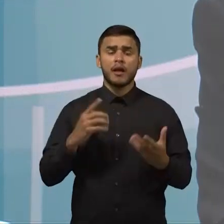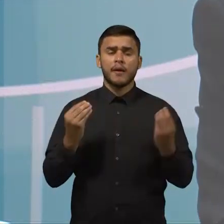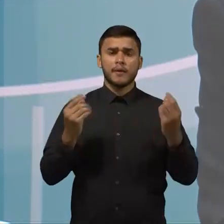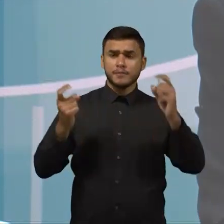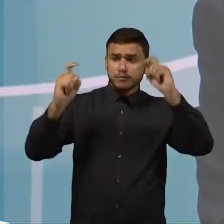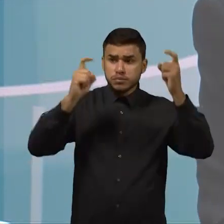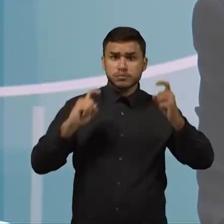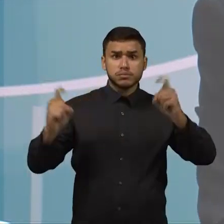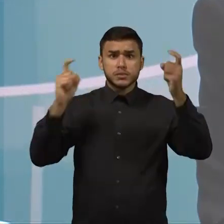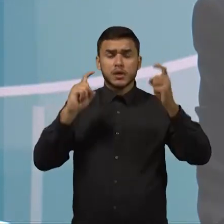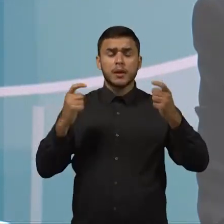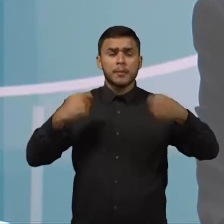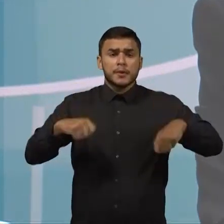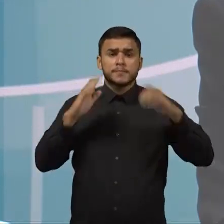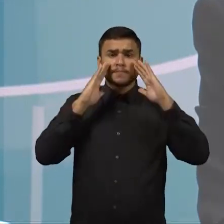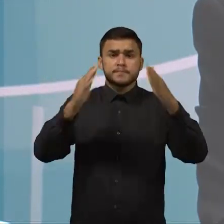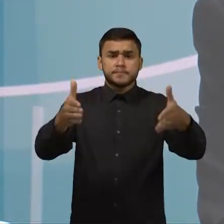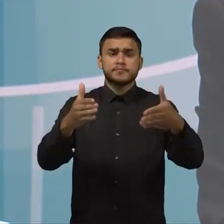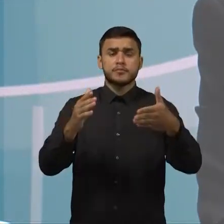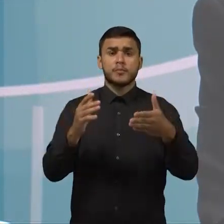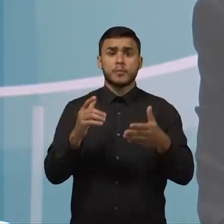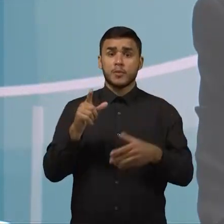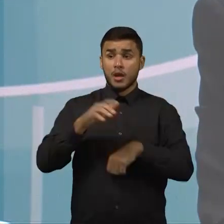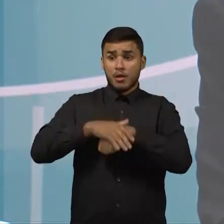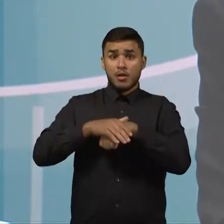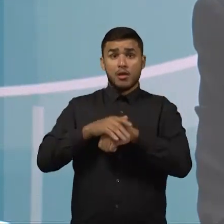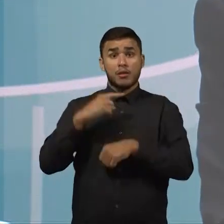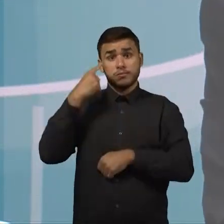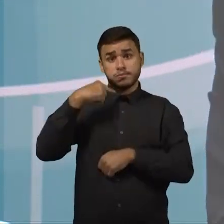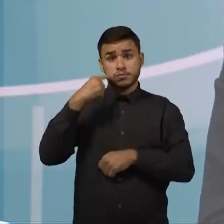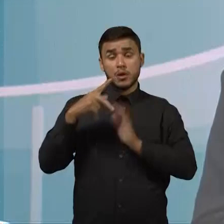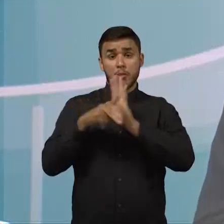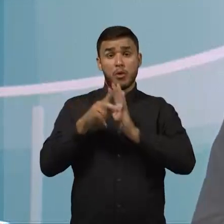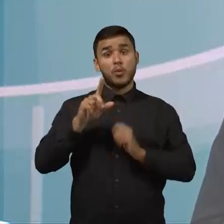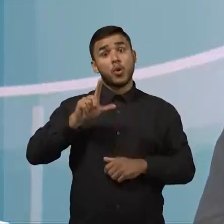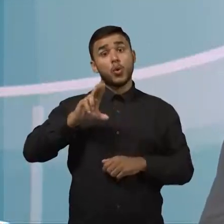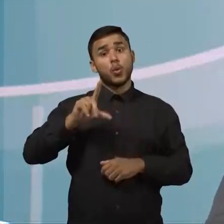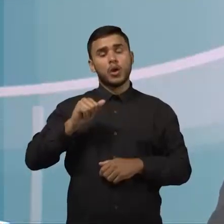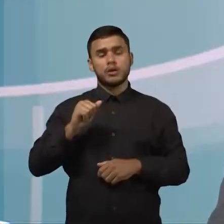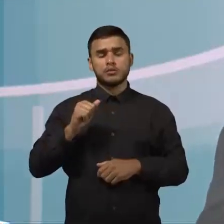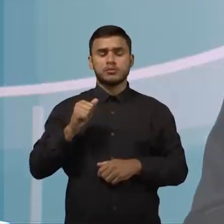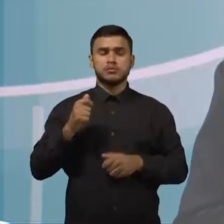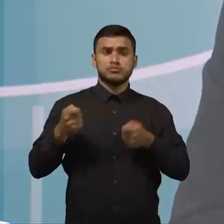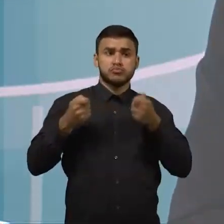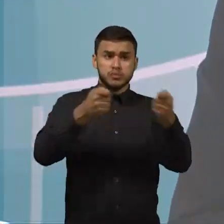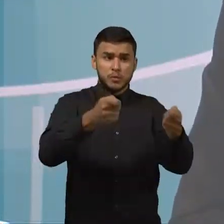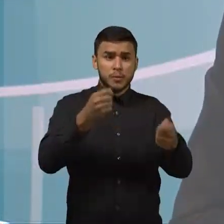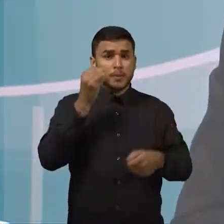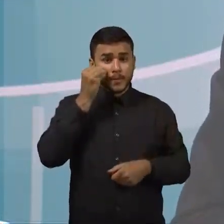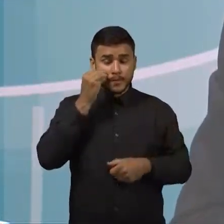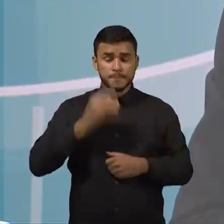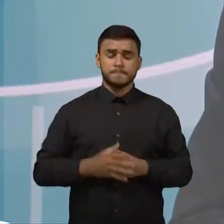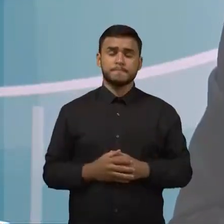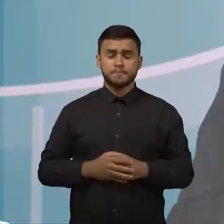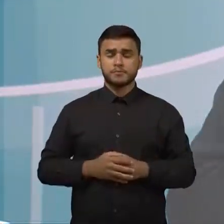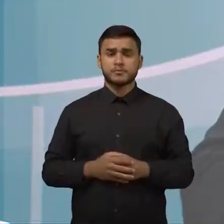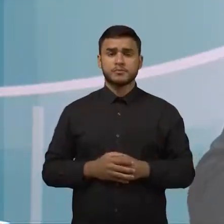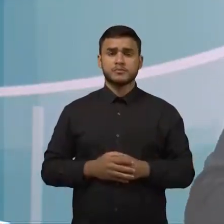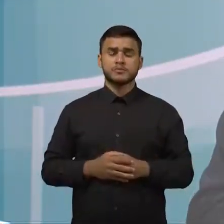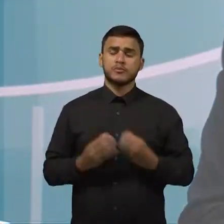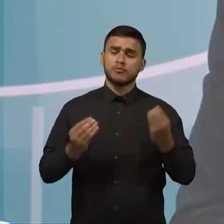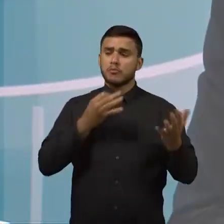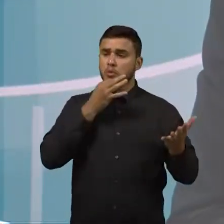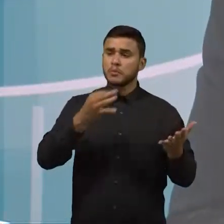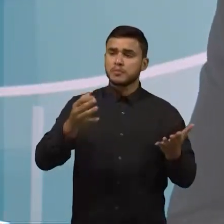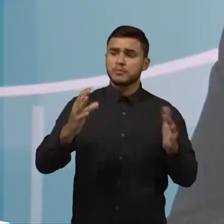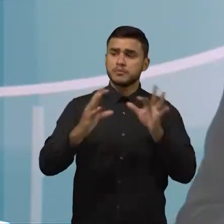sim, apreciar o seu habeas corpus no próximo dia 4. Bom, em primeiro lugar, cumprimentar a todos, professor Martônio,